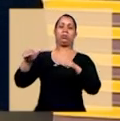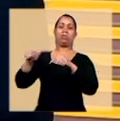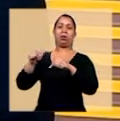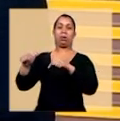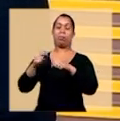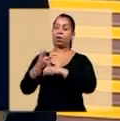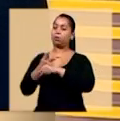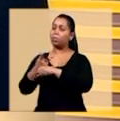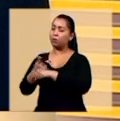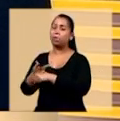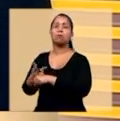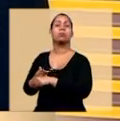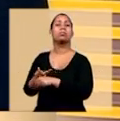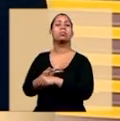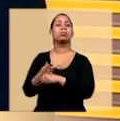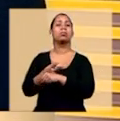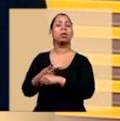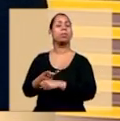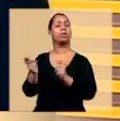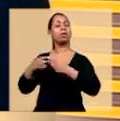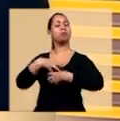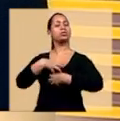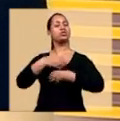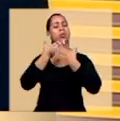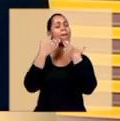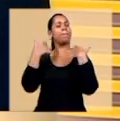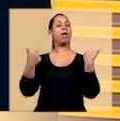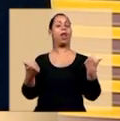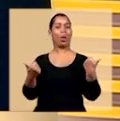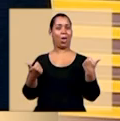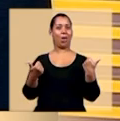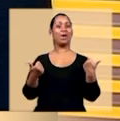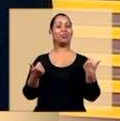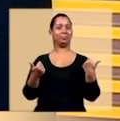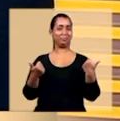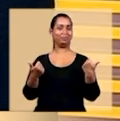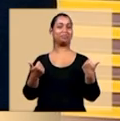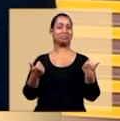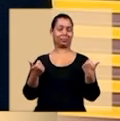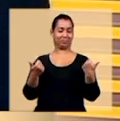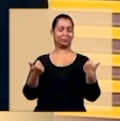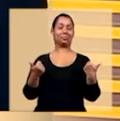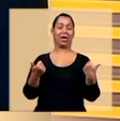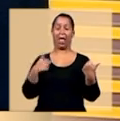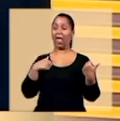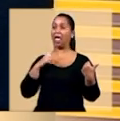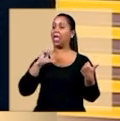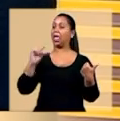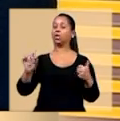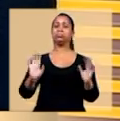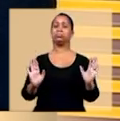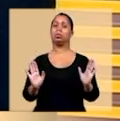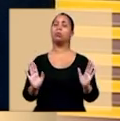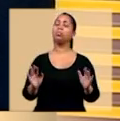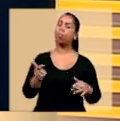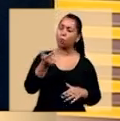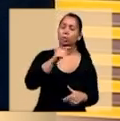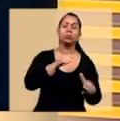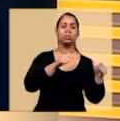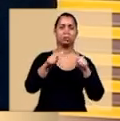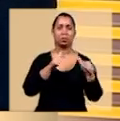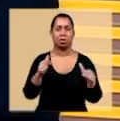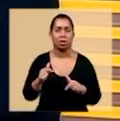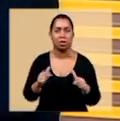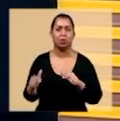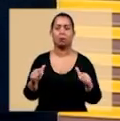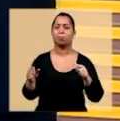emprego, né? Com o tempo, buscar outro emprego para que ela possa se sentir bem, se sentir não sair de lá, né? Tipo, sair daqui já, mas procurar